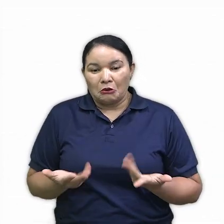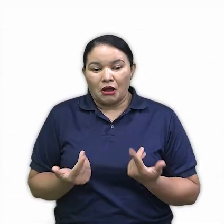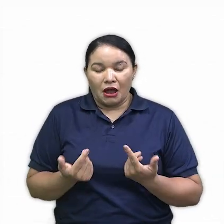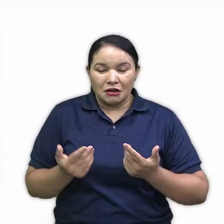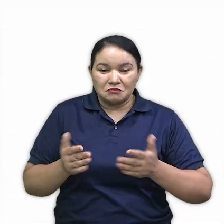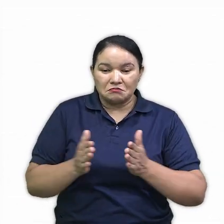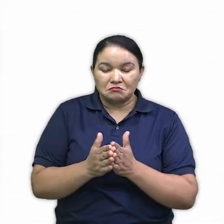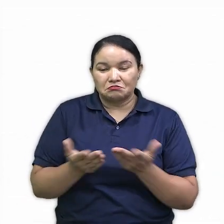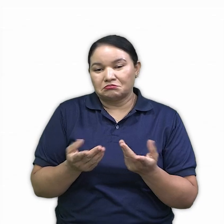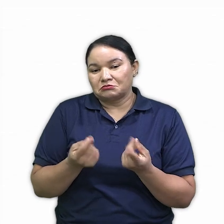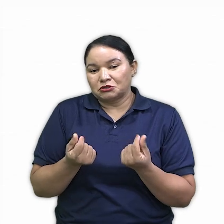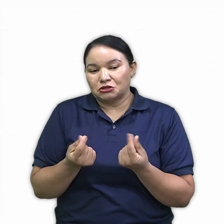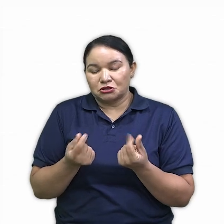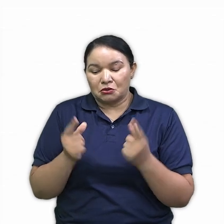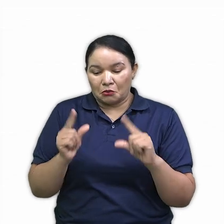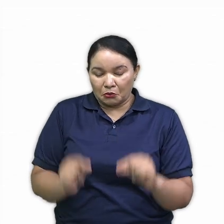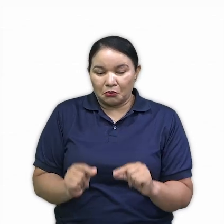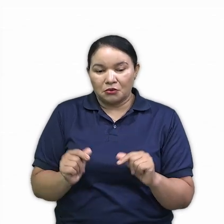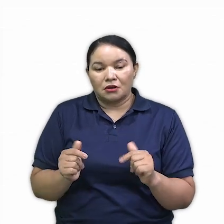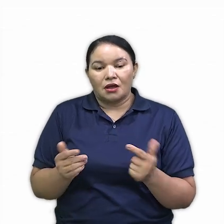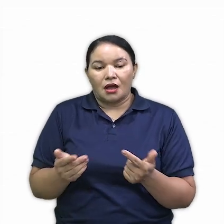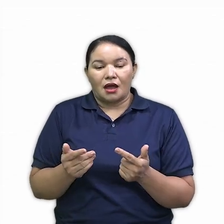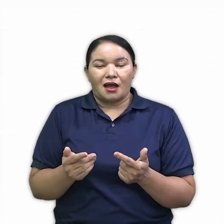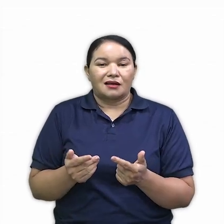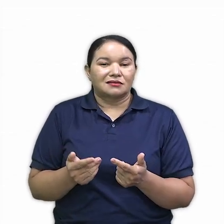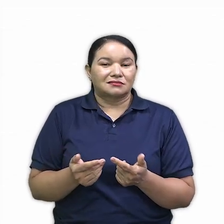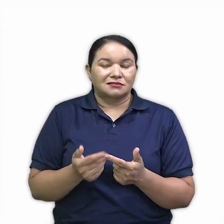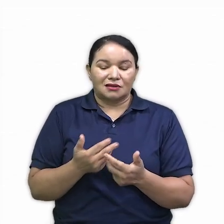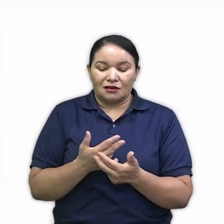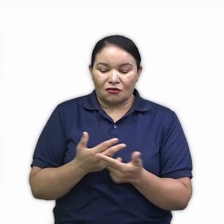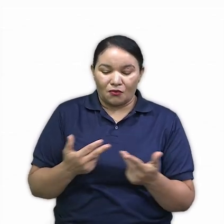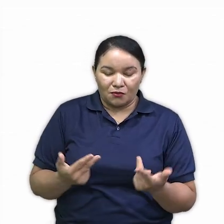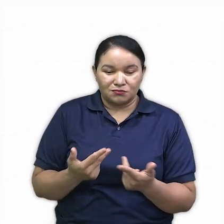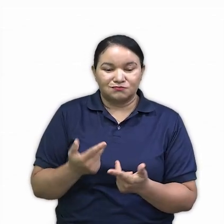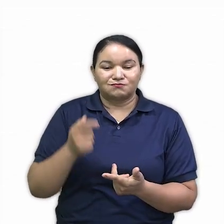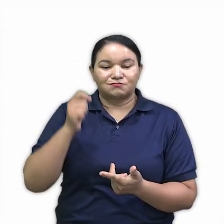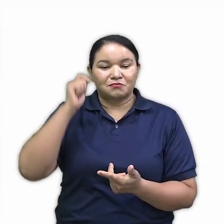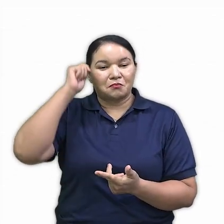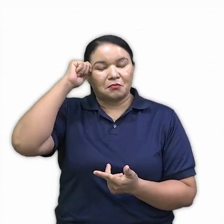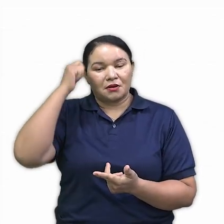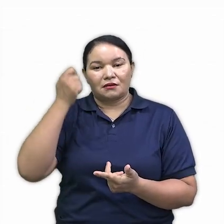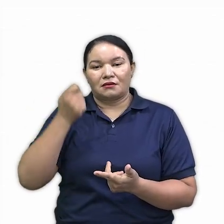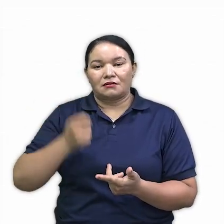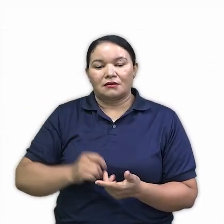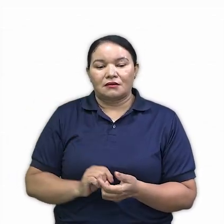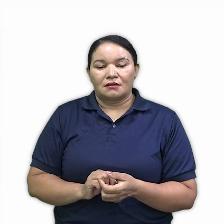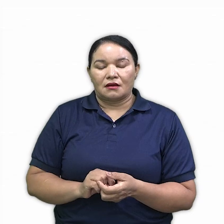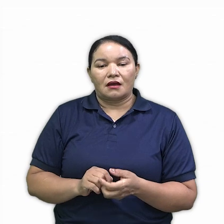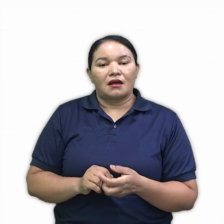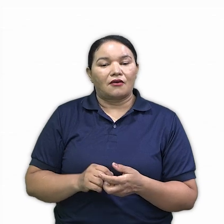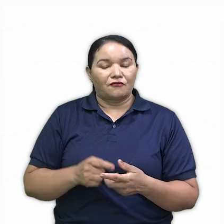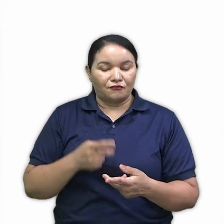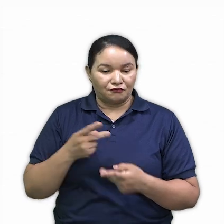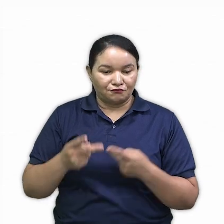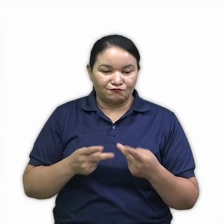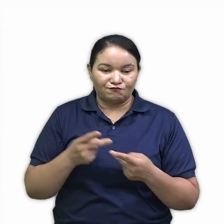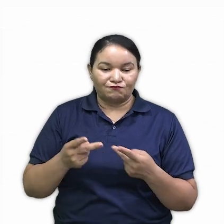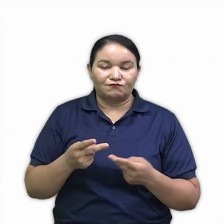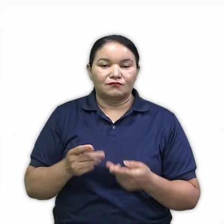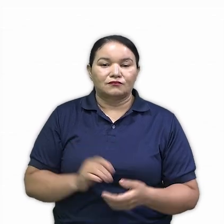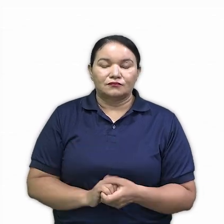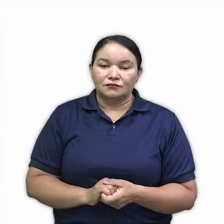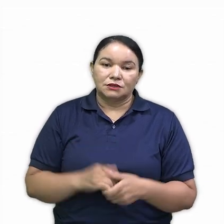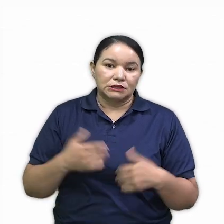momento difícil na vida. Aí ele diz o quê? Poxa, a coisa está preta. Quantas vezes, né,